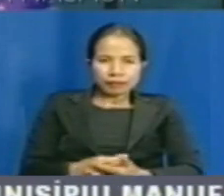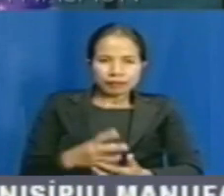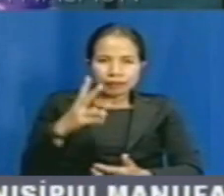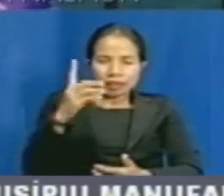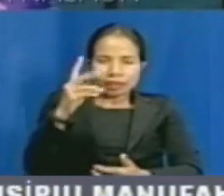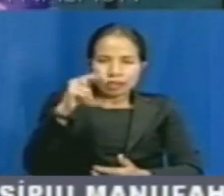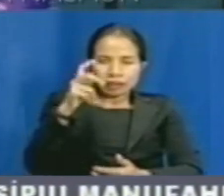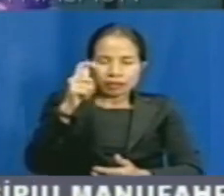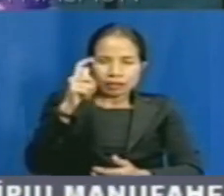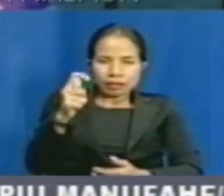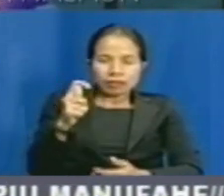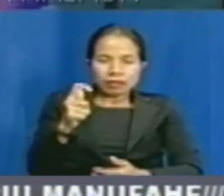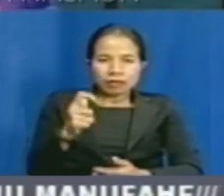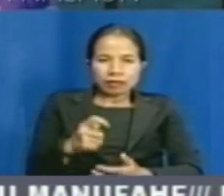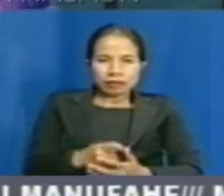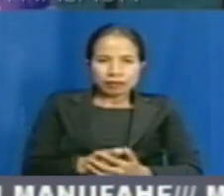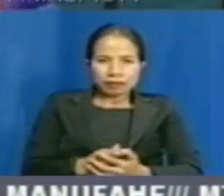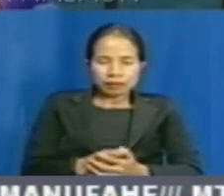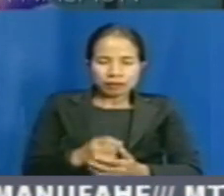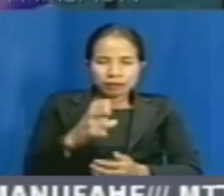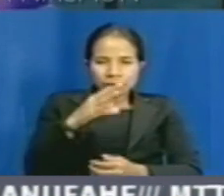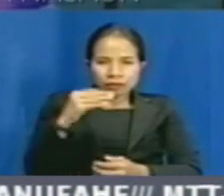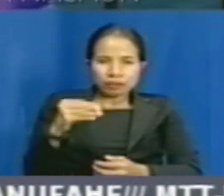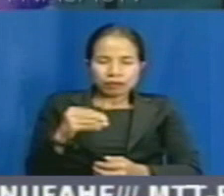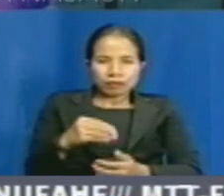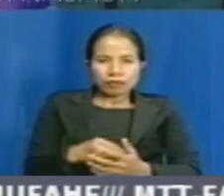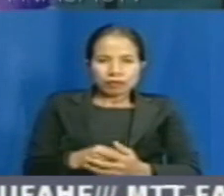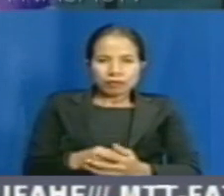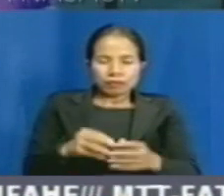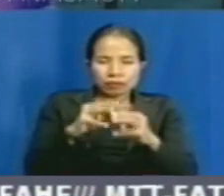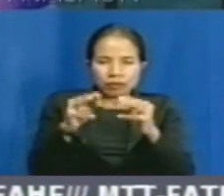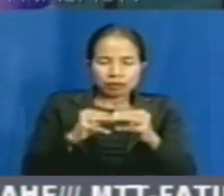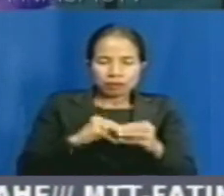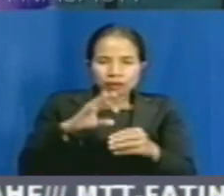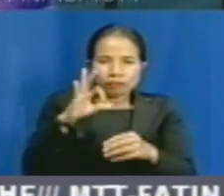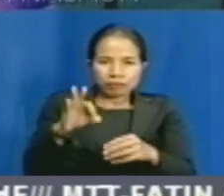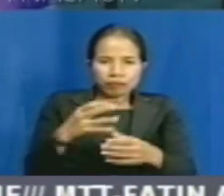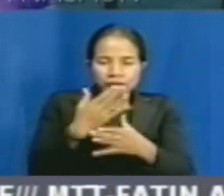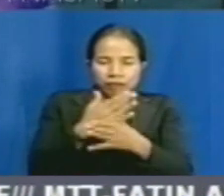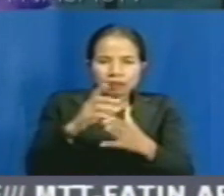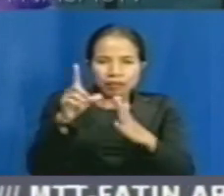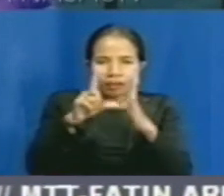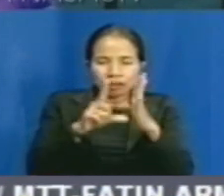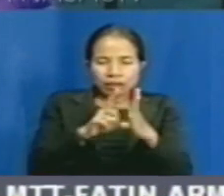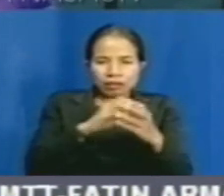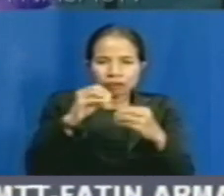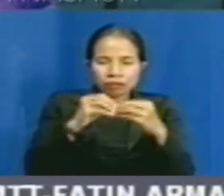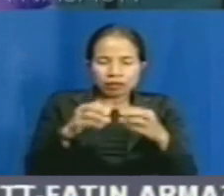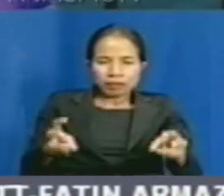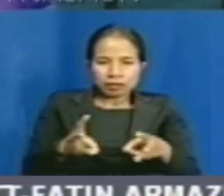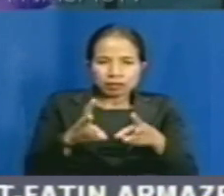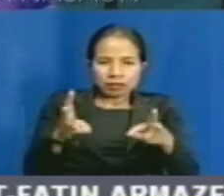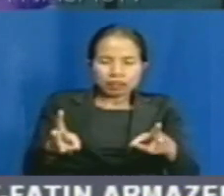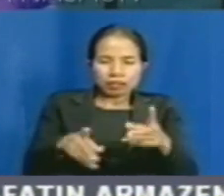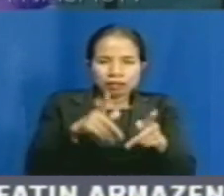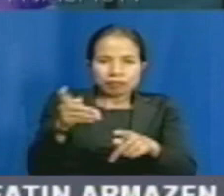Direção Nacional de Transporte Terrestre, no dentro do município de Manufahi, socializa a lei sinais